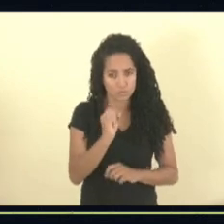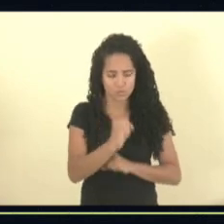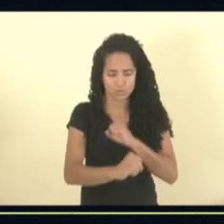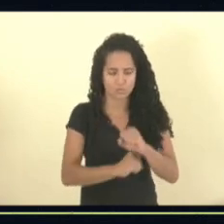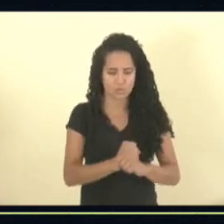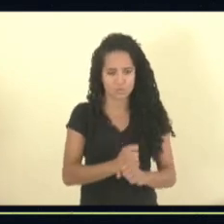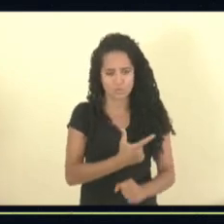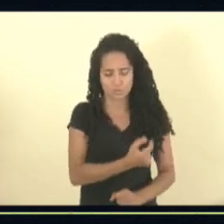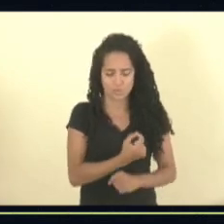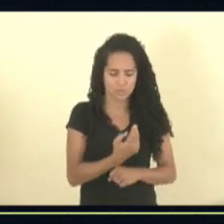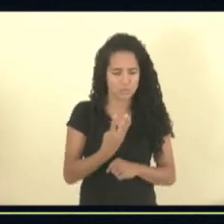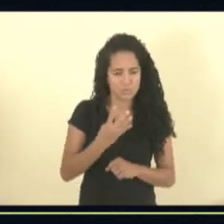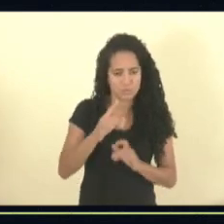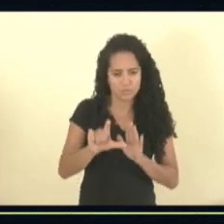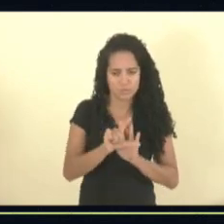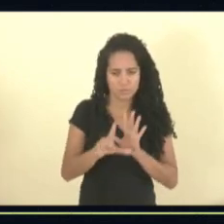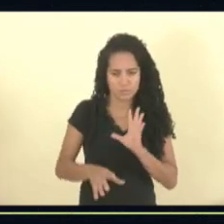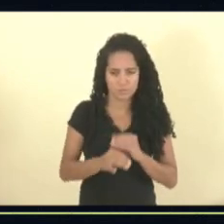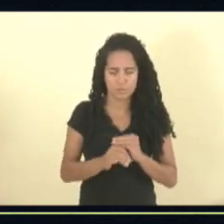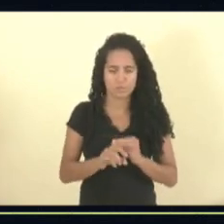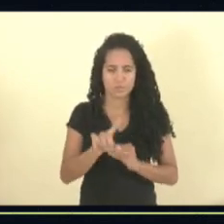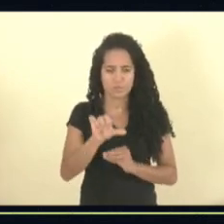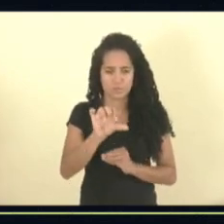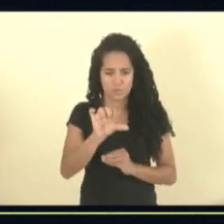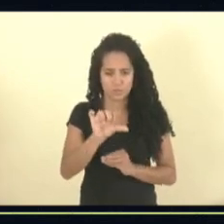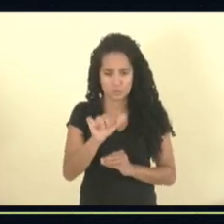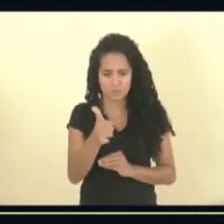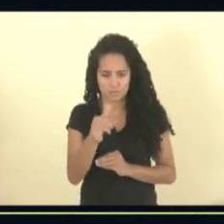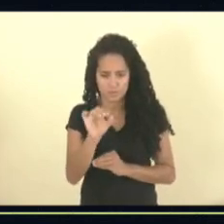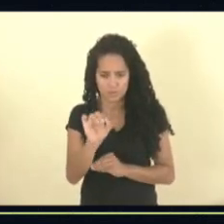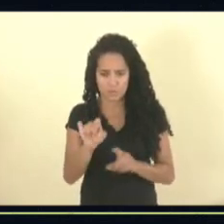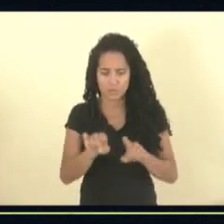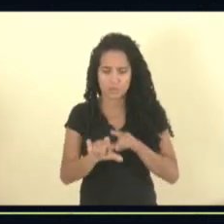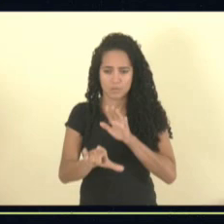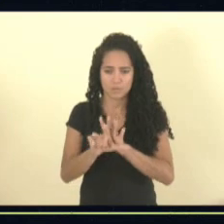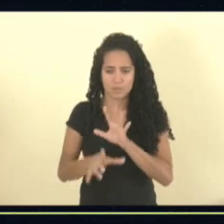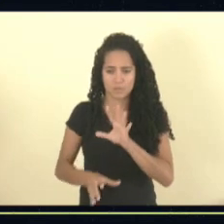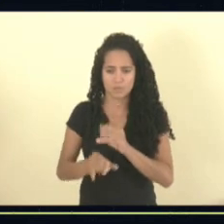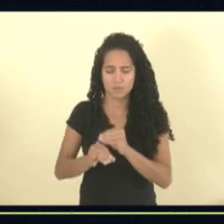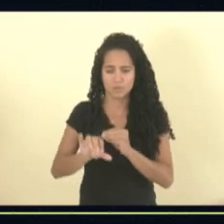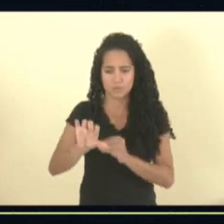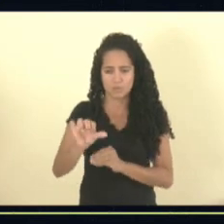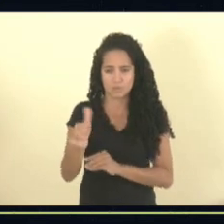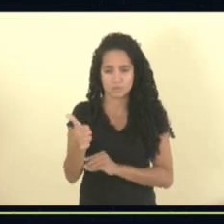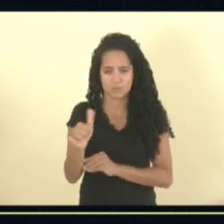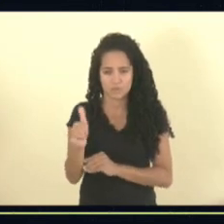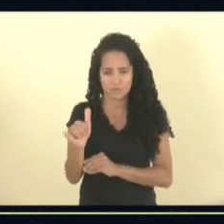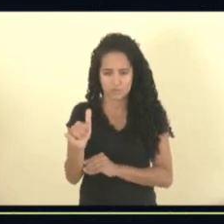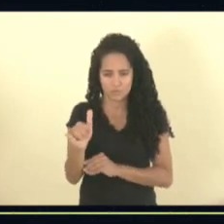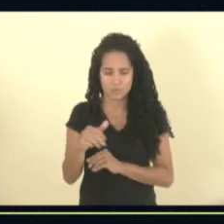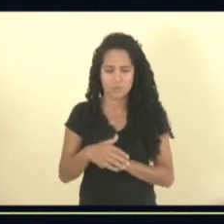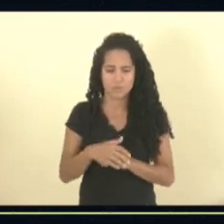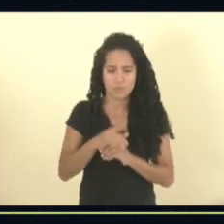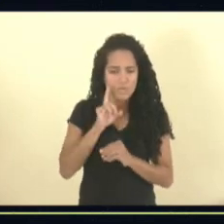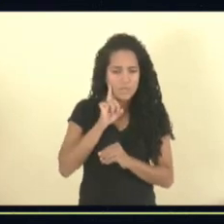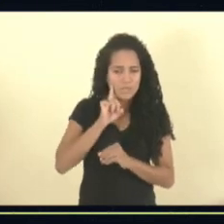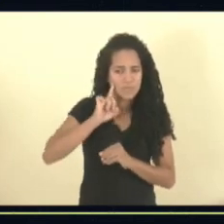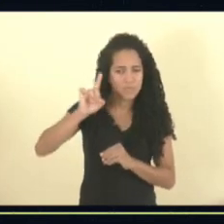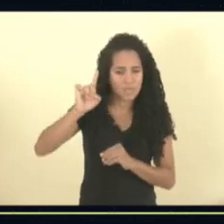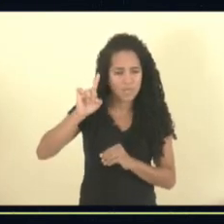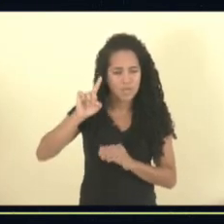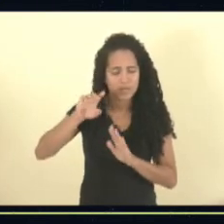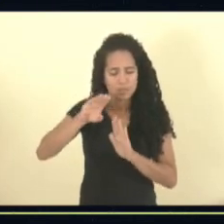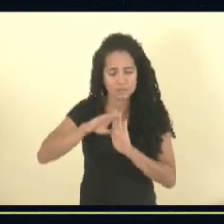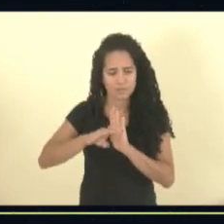285/2024, que altera a lei complementar 910, e a Lei Complementar 911, para ampliar as datas de promoções e